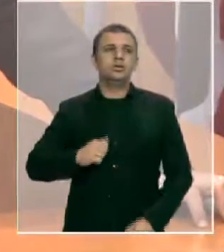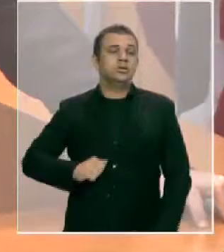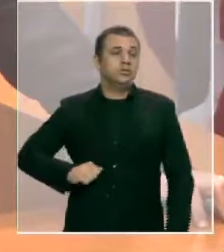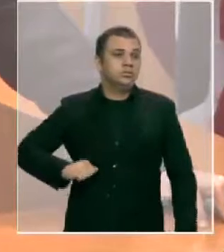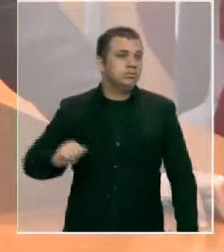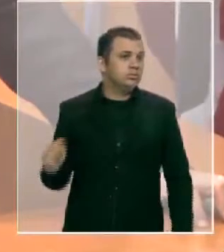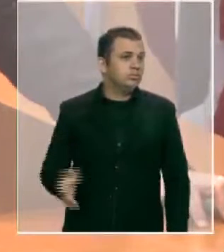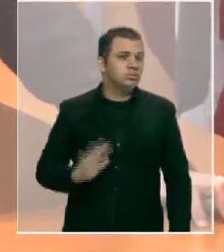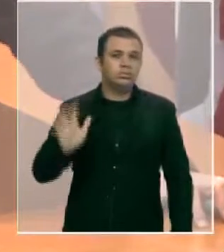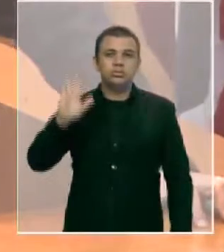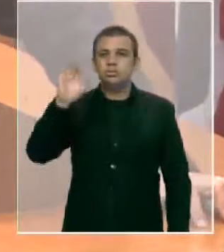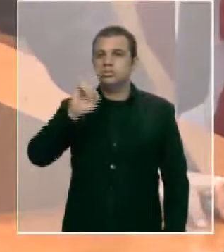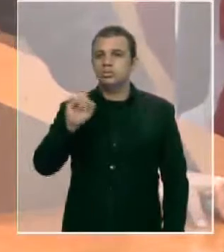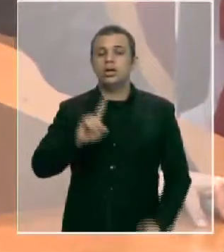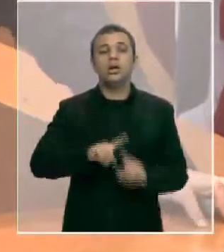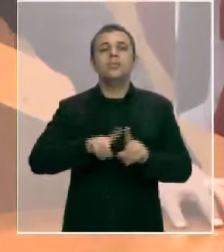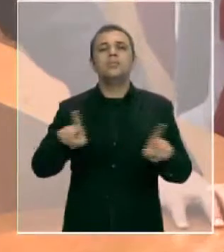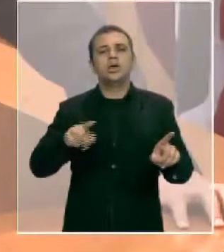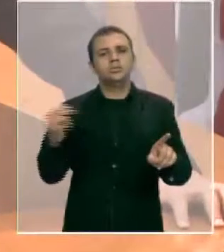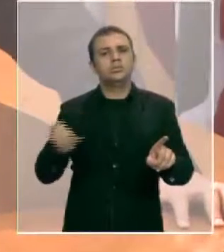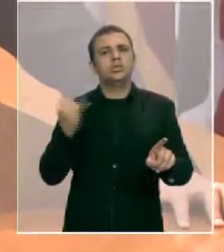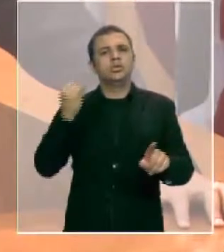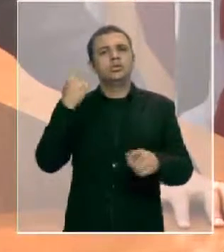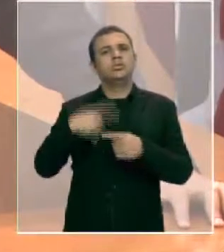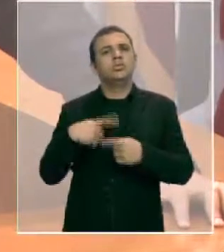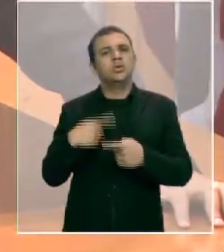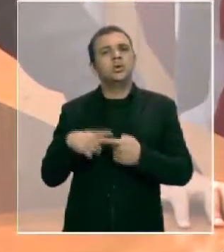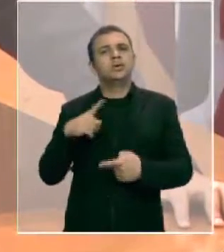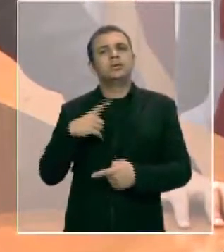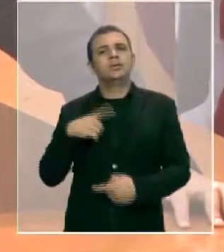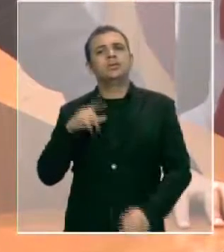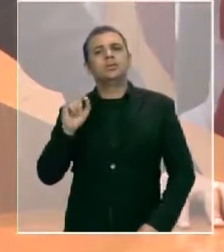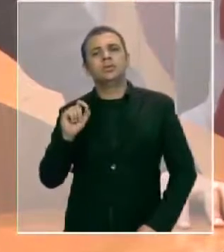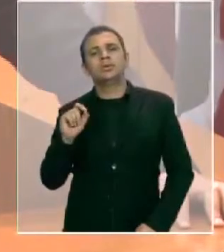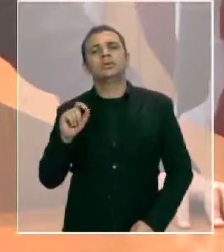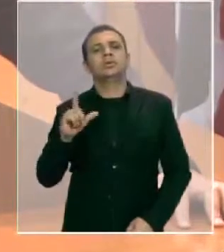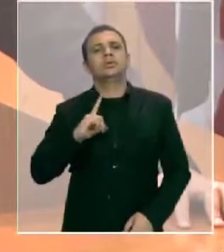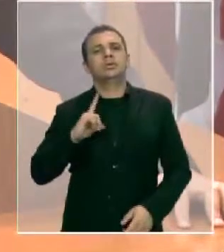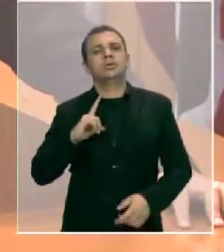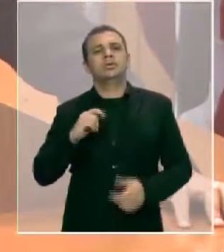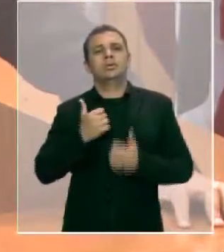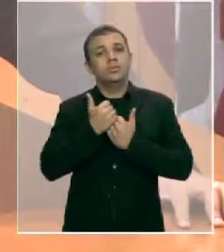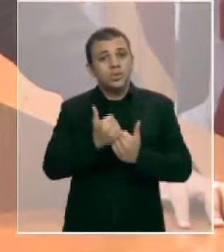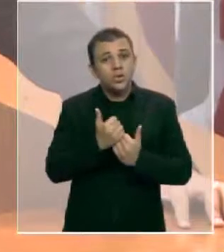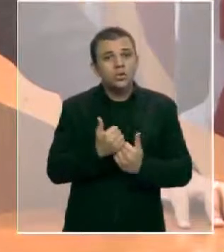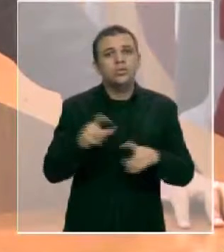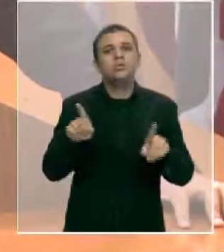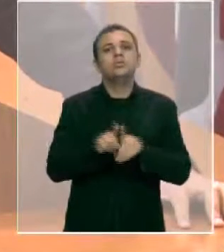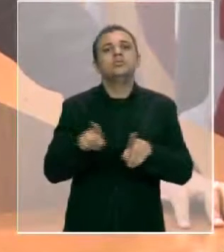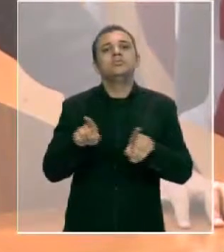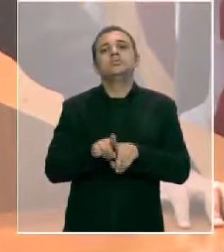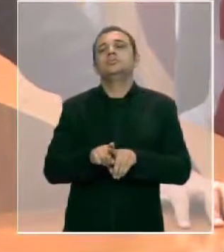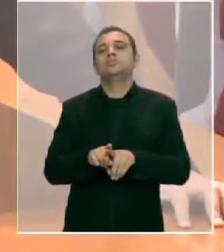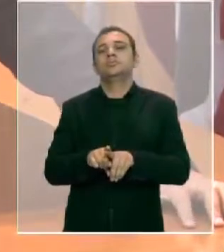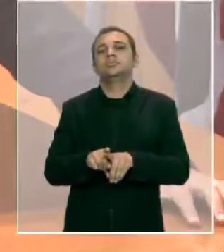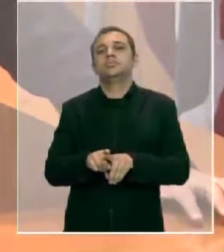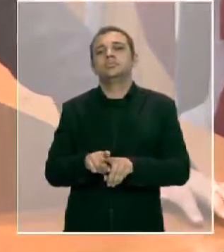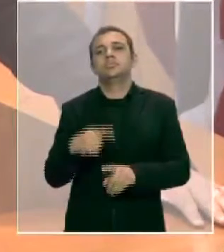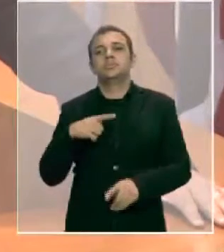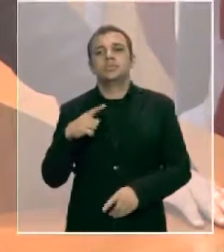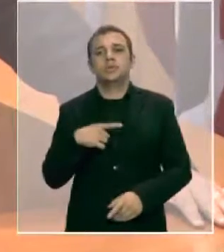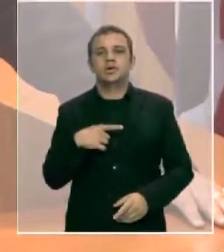muito significativo pela causa que ele apoia e que resgata, que incentiva, que é a questão